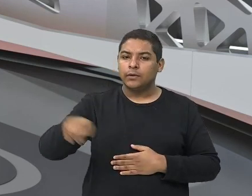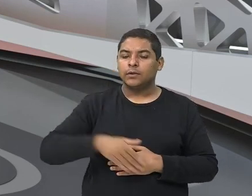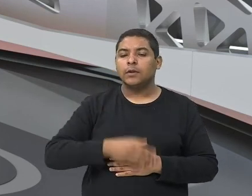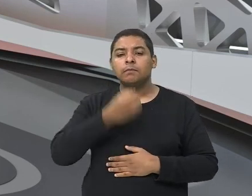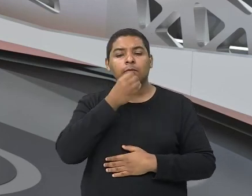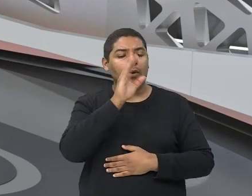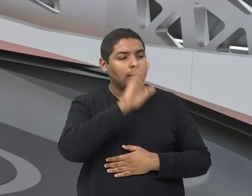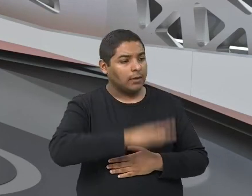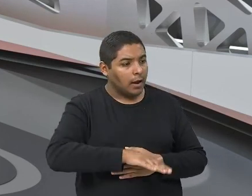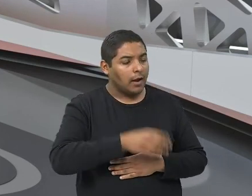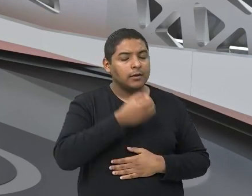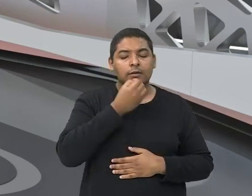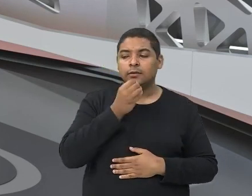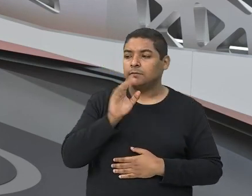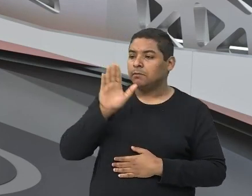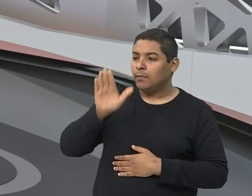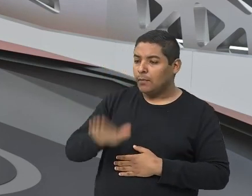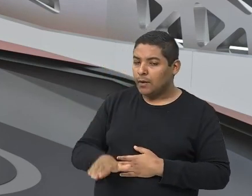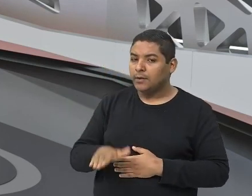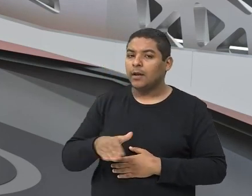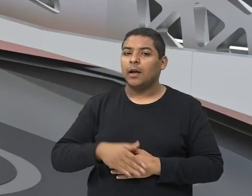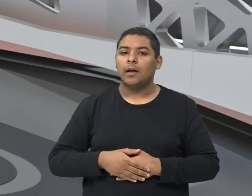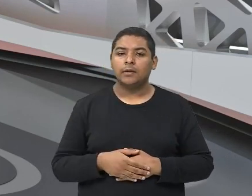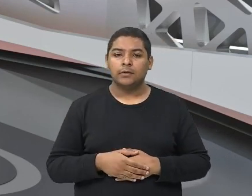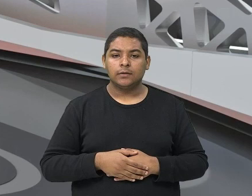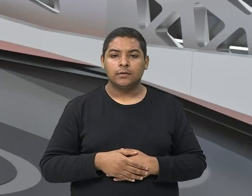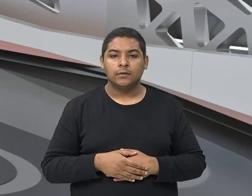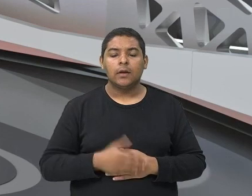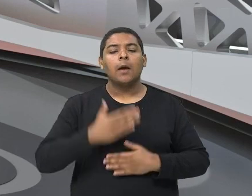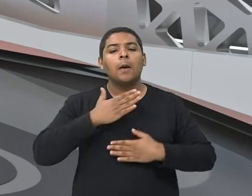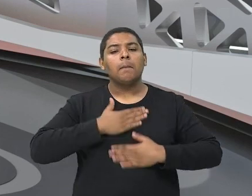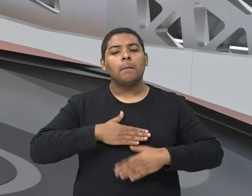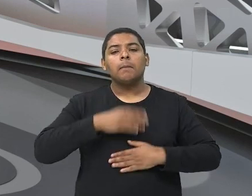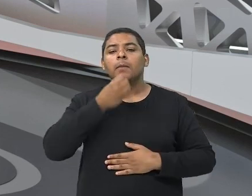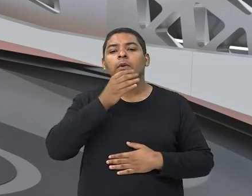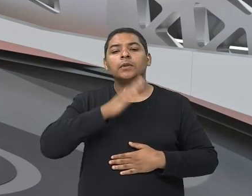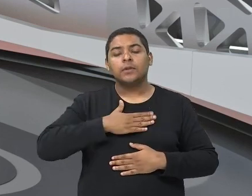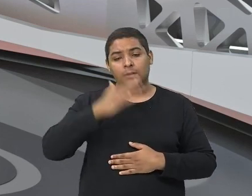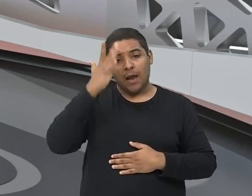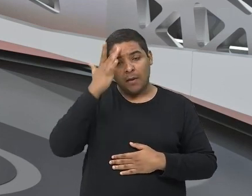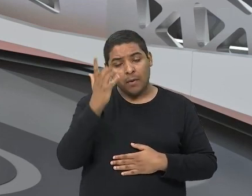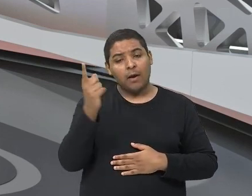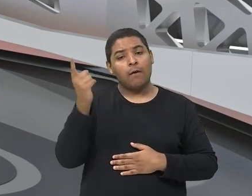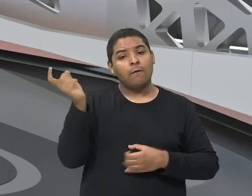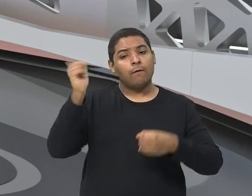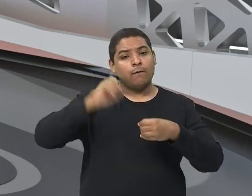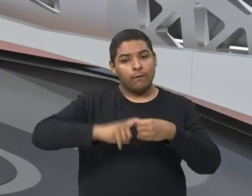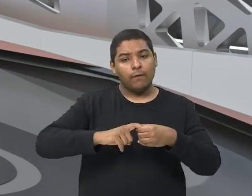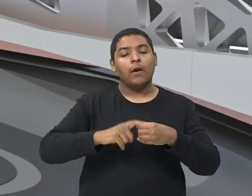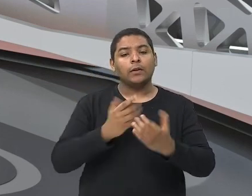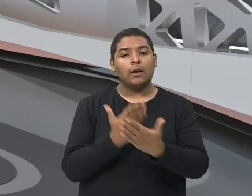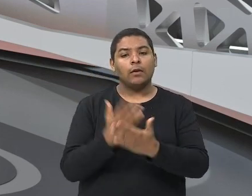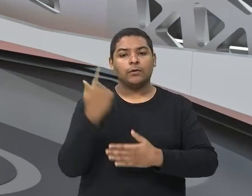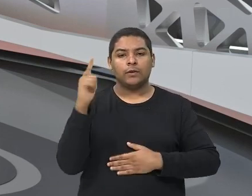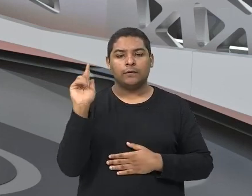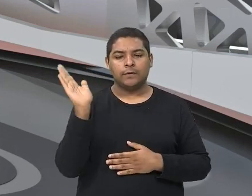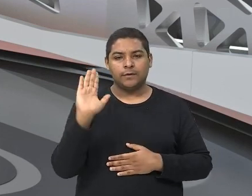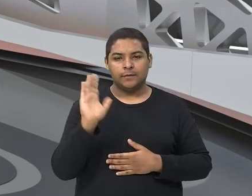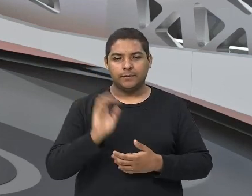tarde, professor Jefferson. Boa tarde, professora Ludmila. Bom descanso para todos vocês. Amanhã a gente volta com mais aulas de geografia. Tchau, tchau.